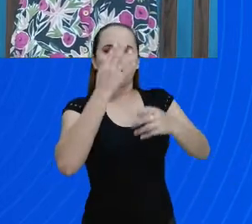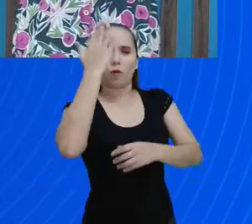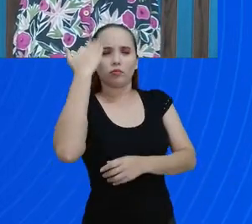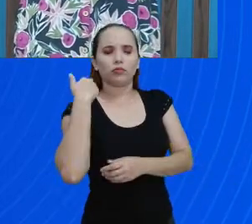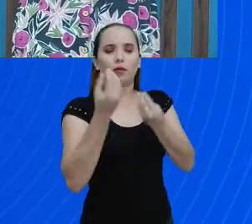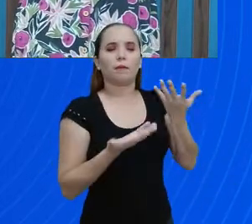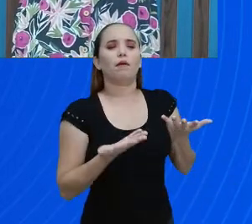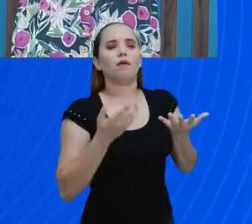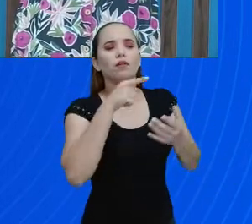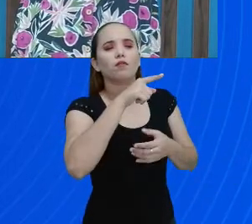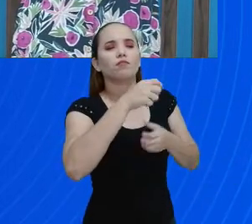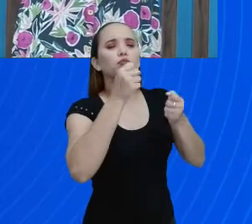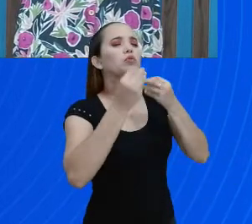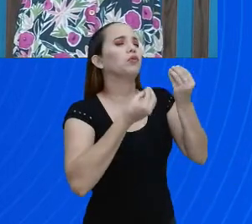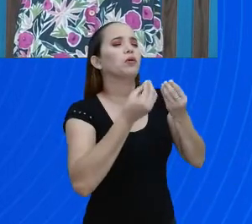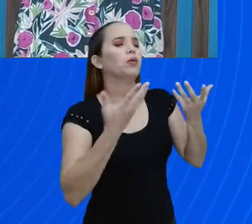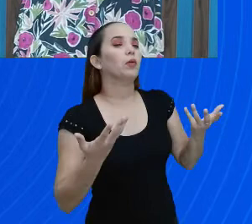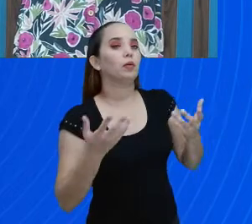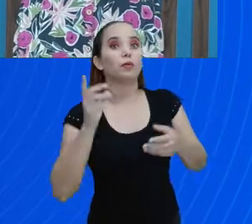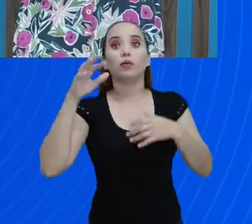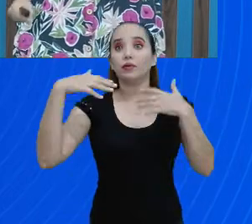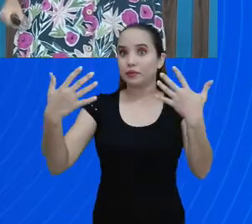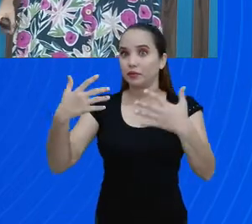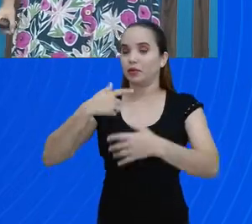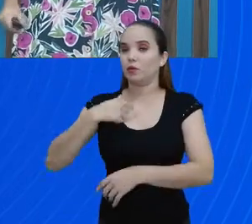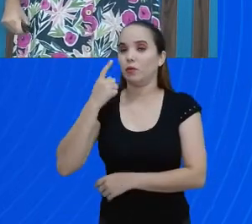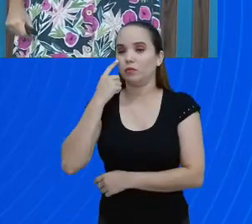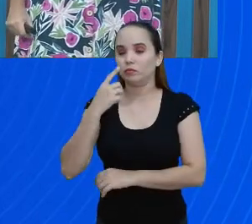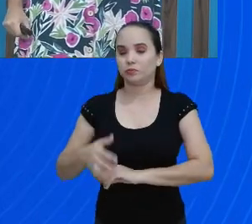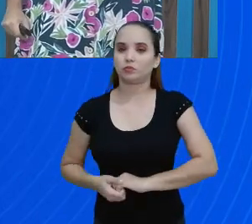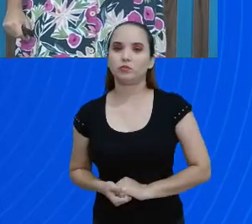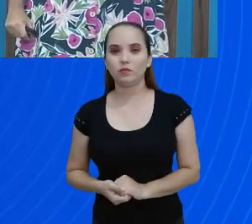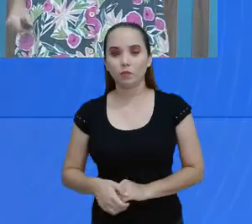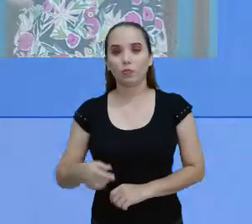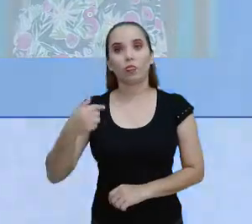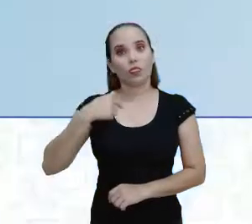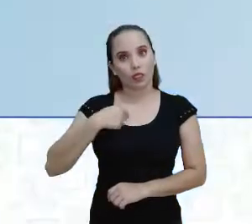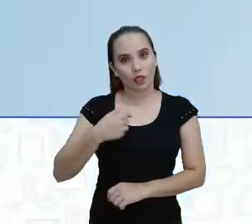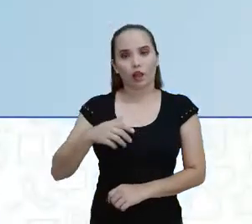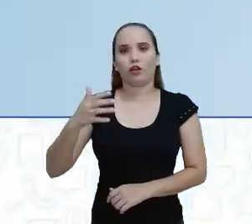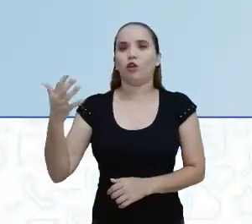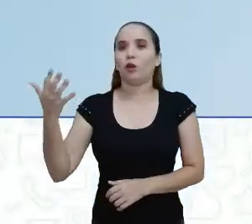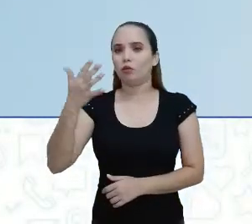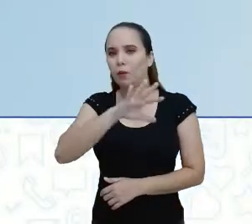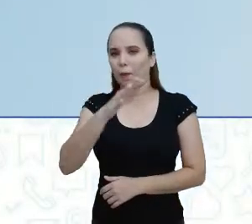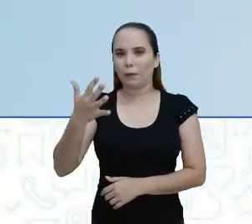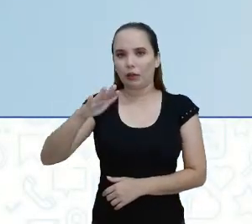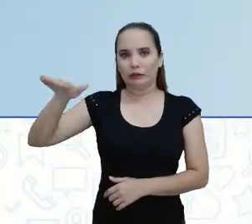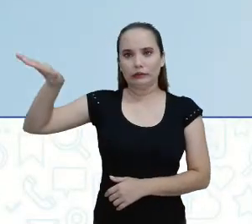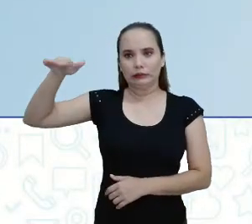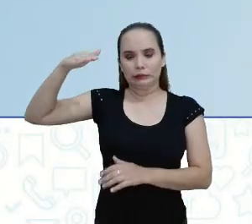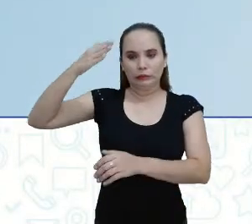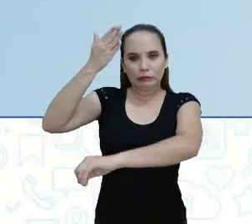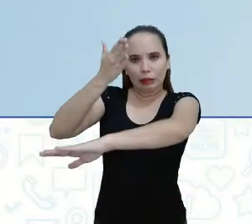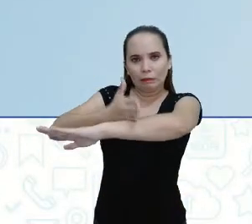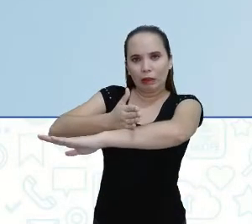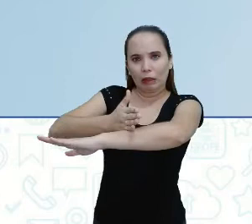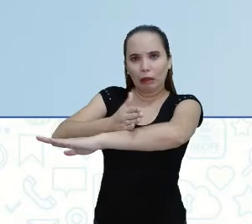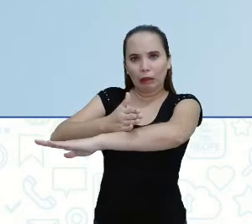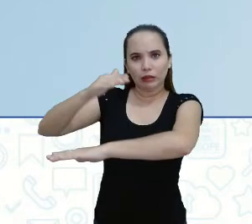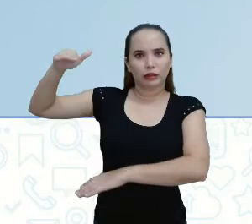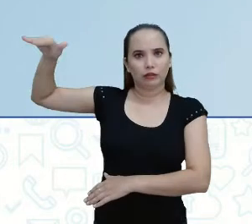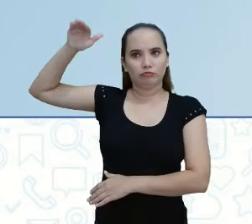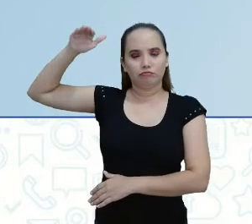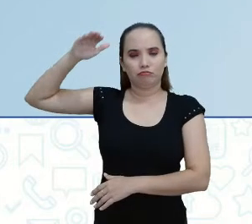gente vai para a parte da descrição oral. Bem, como você sabe, sou de média estatura, magro